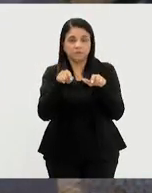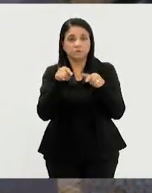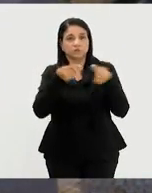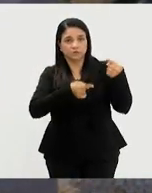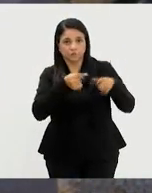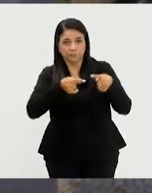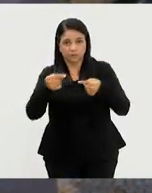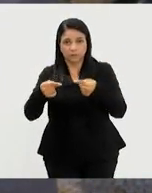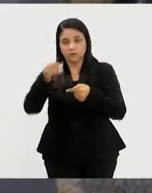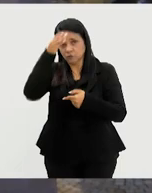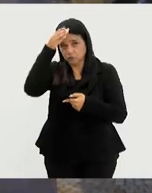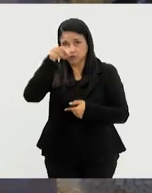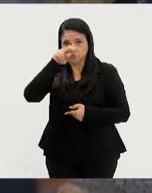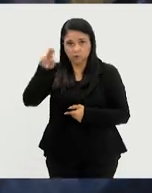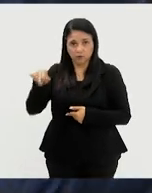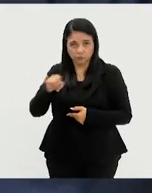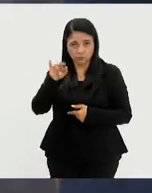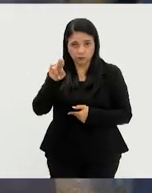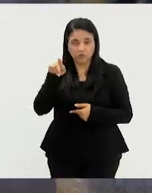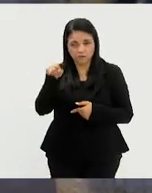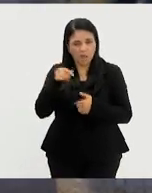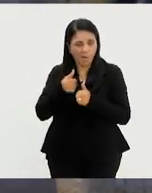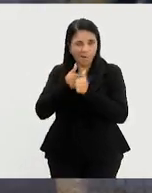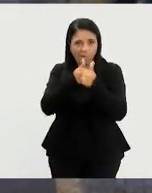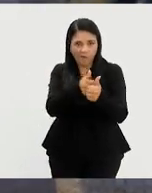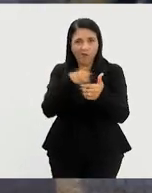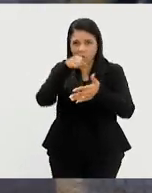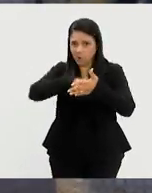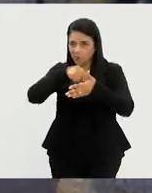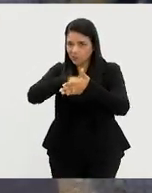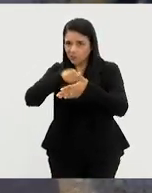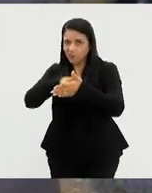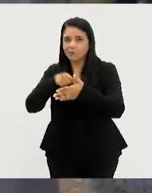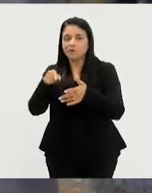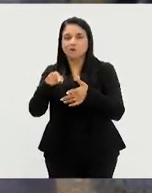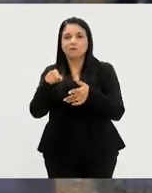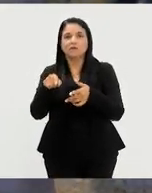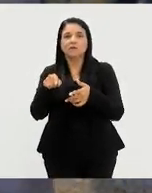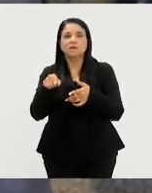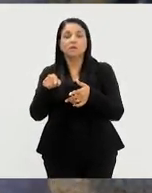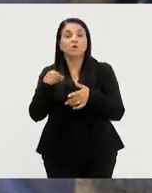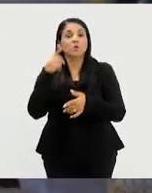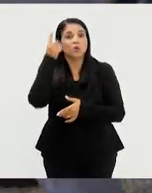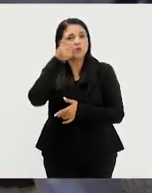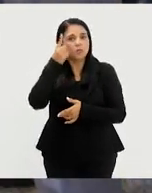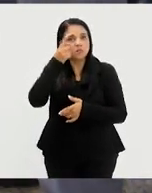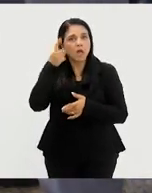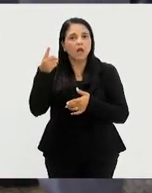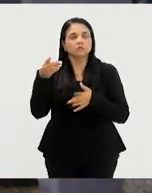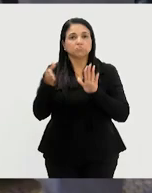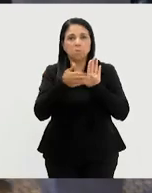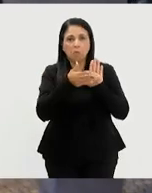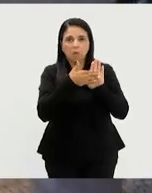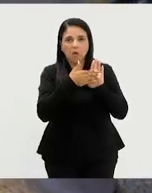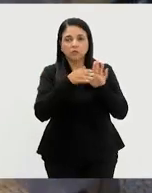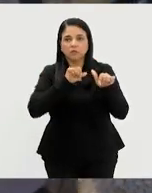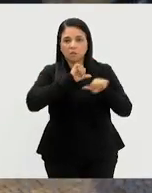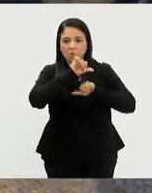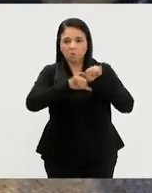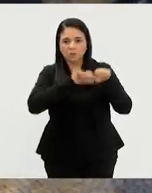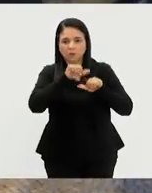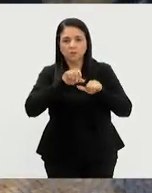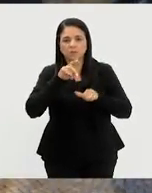também que acompanha essa luta e dizer que a propositura do deputado né que altera uma lei